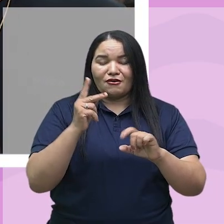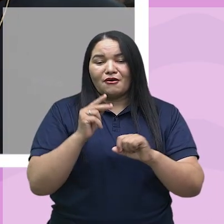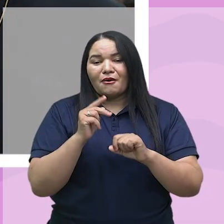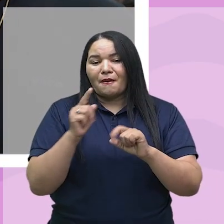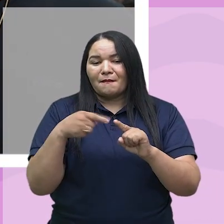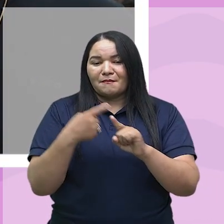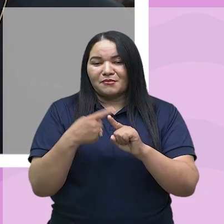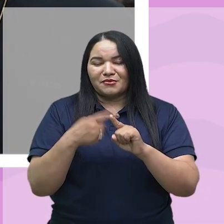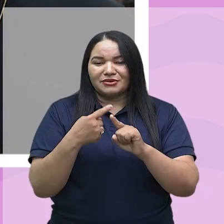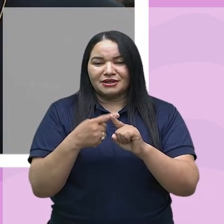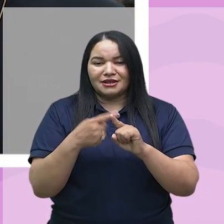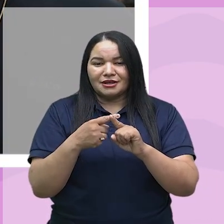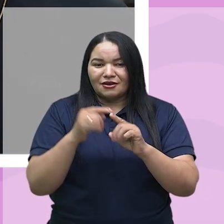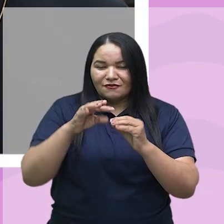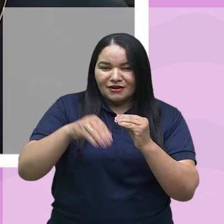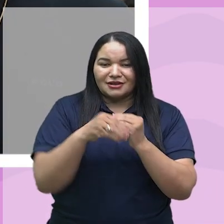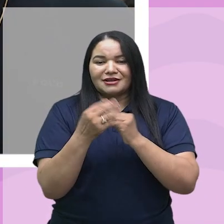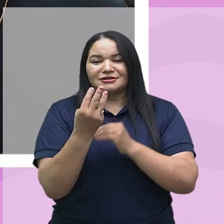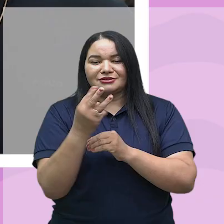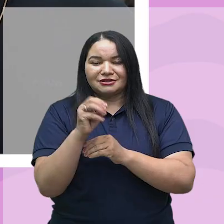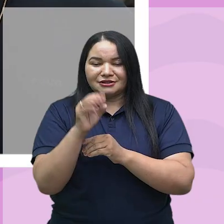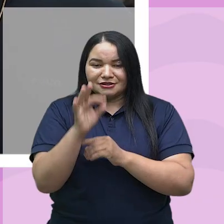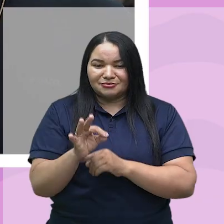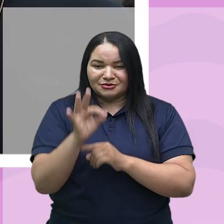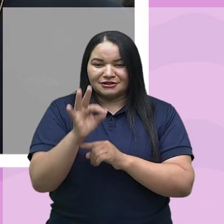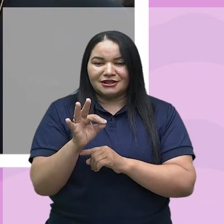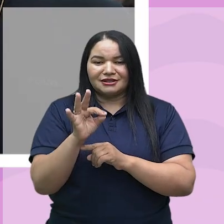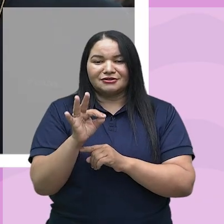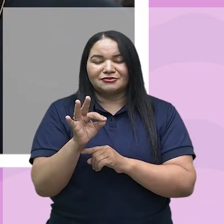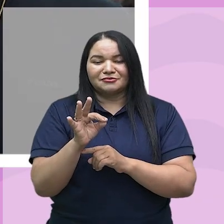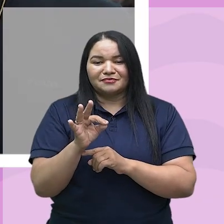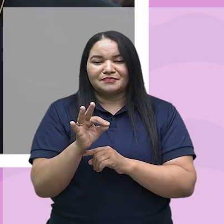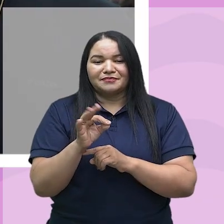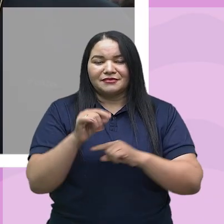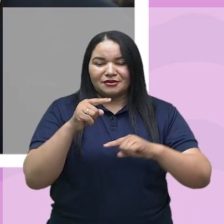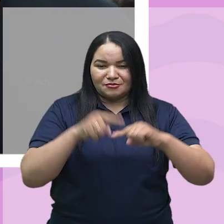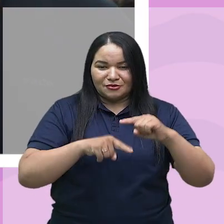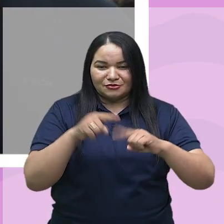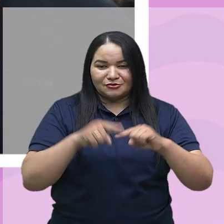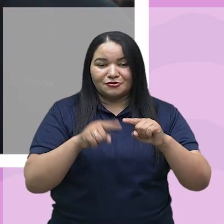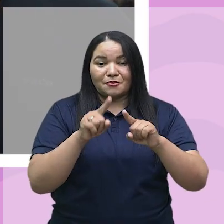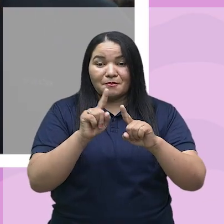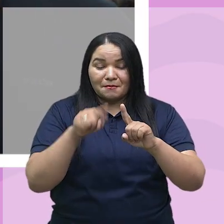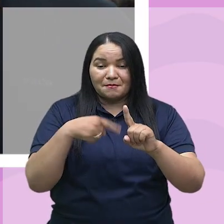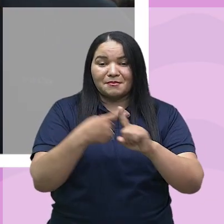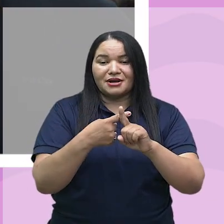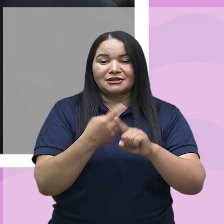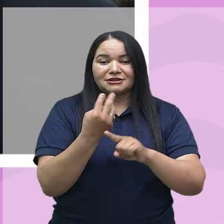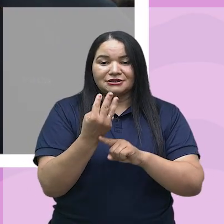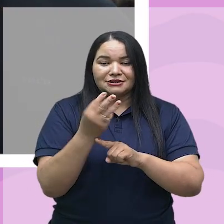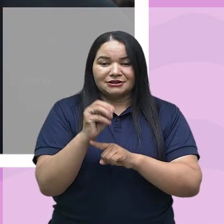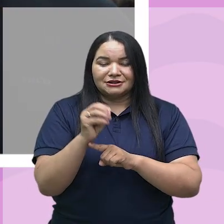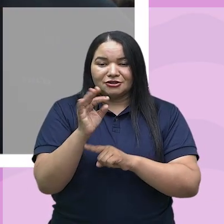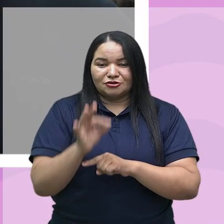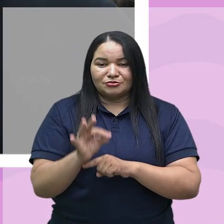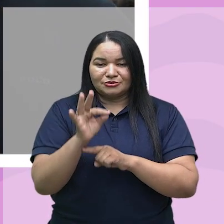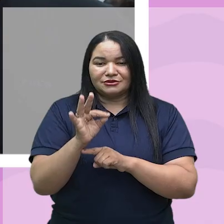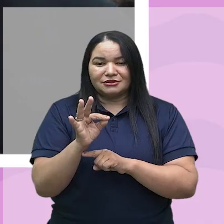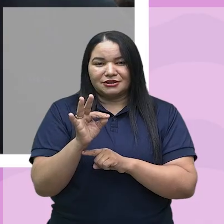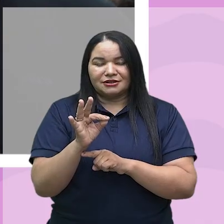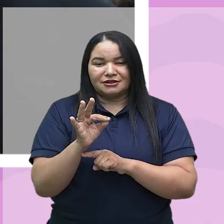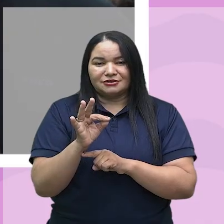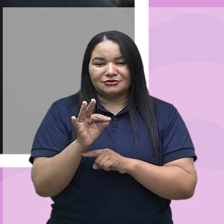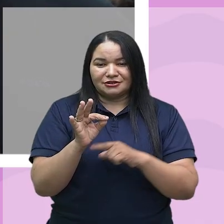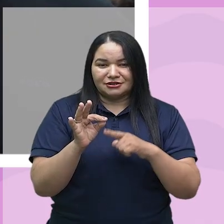valor maior que o inicial, uma vez que ele sofreu um acréscimo de 30% do produto, né, do produto original, e